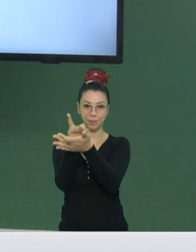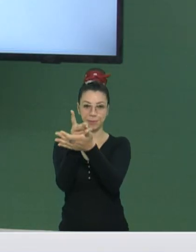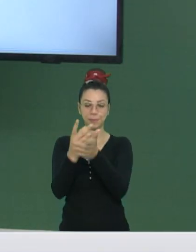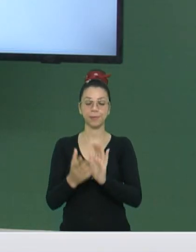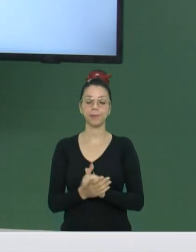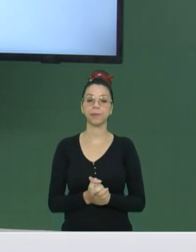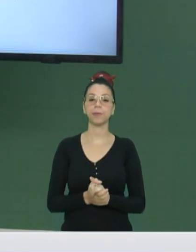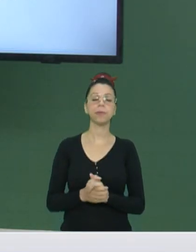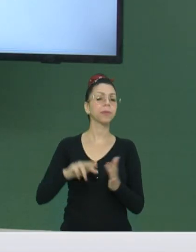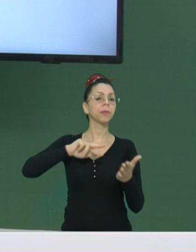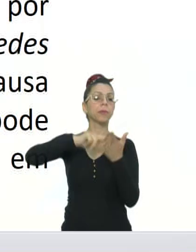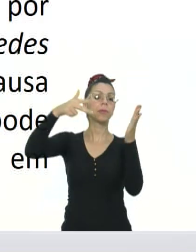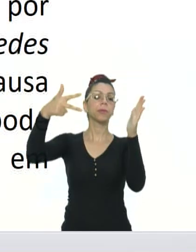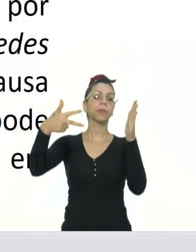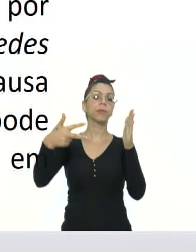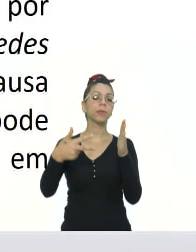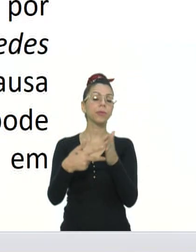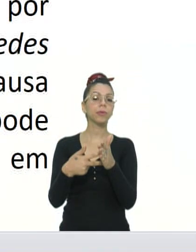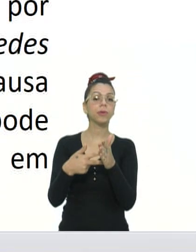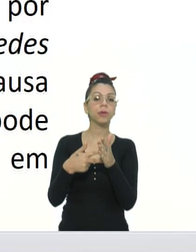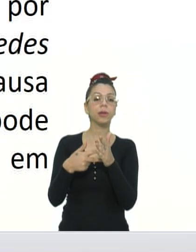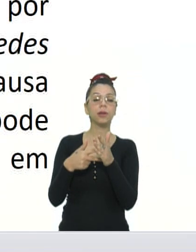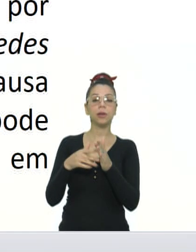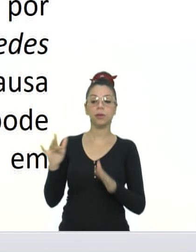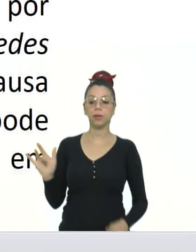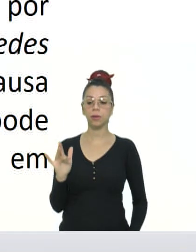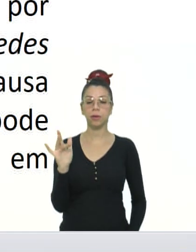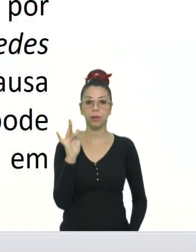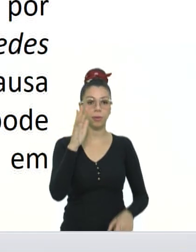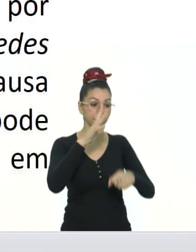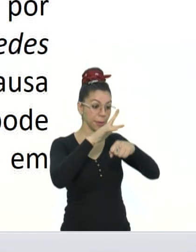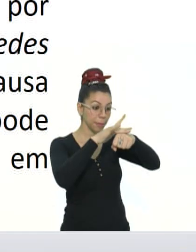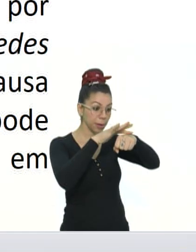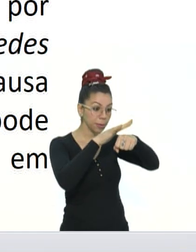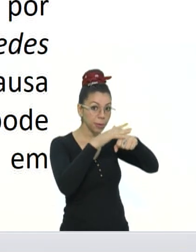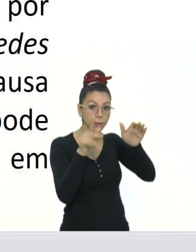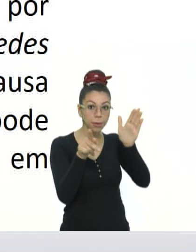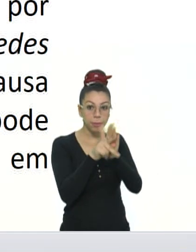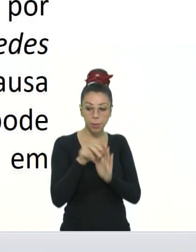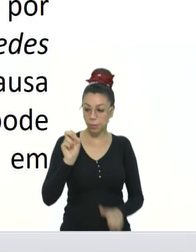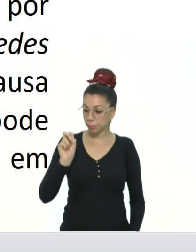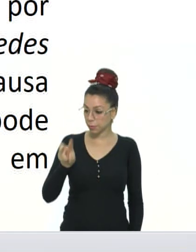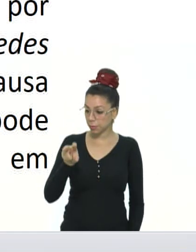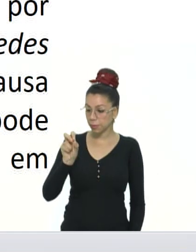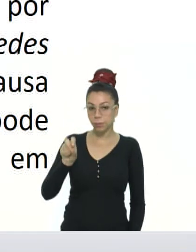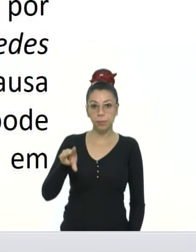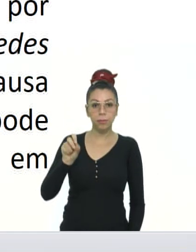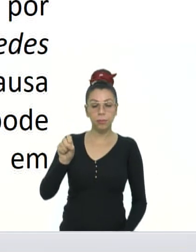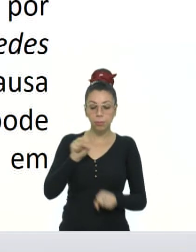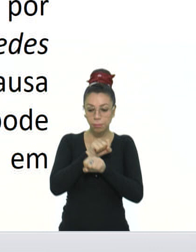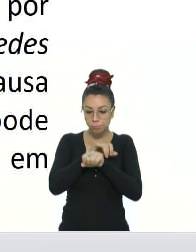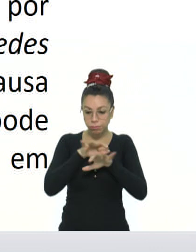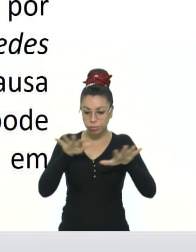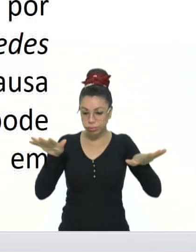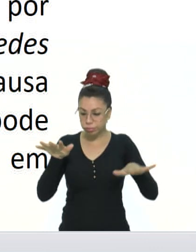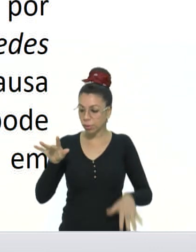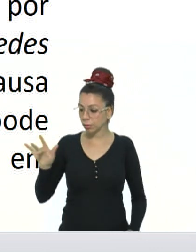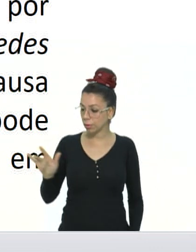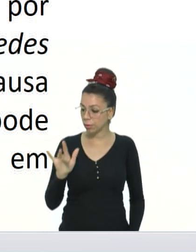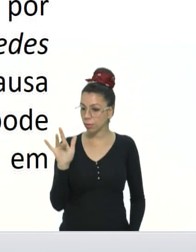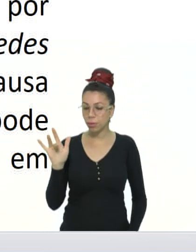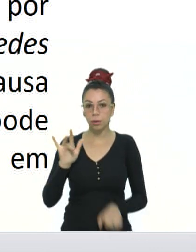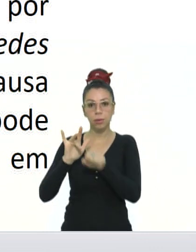O que é dengue? Trata-se de uma doença infecciosa causada por um vírus transmitido pelo mosquito